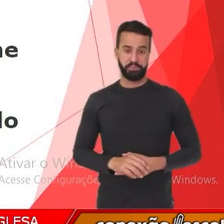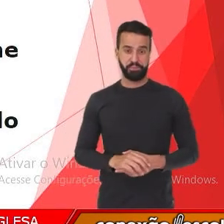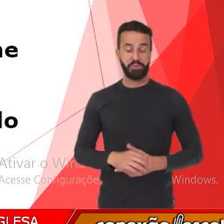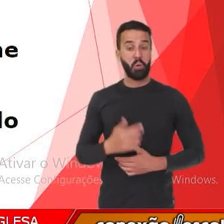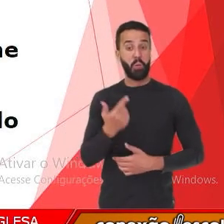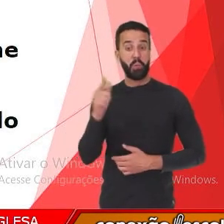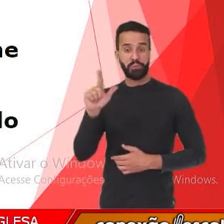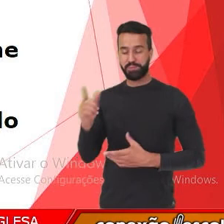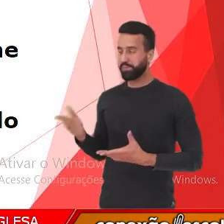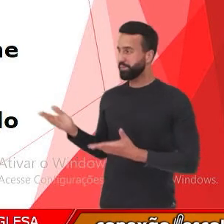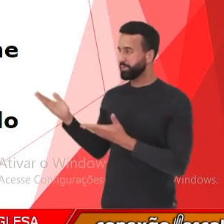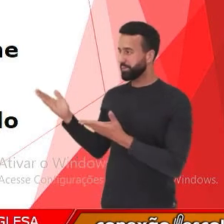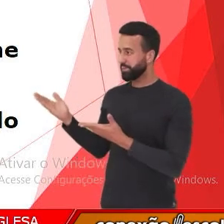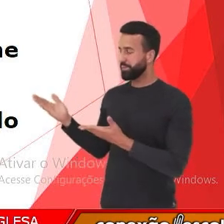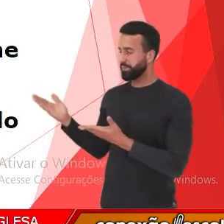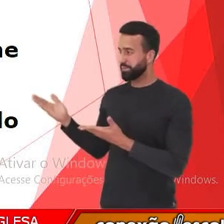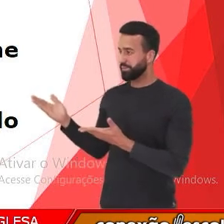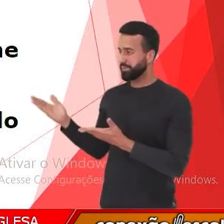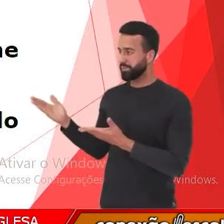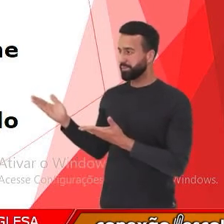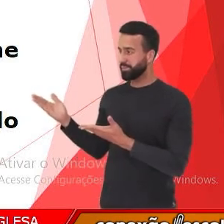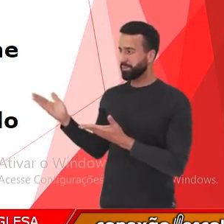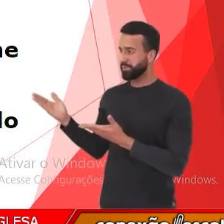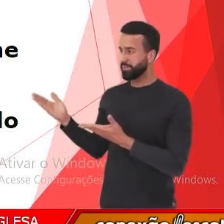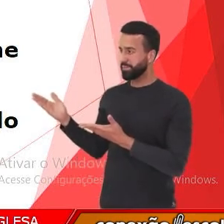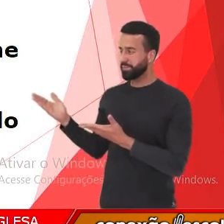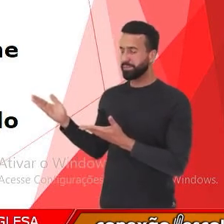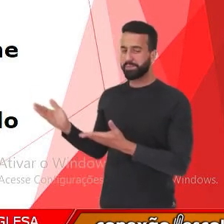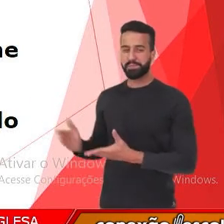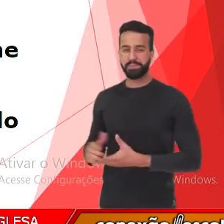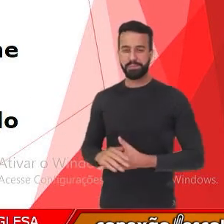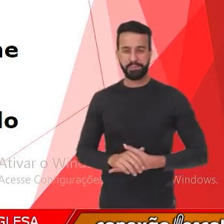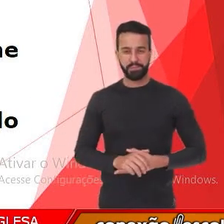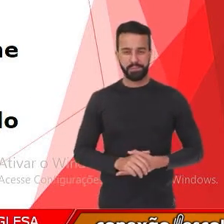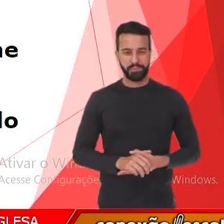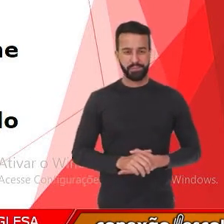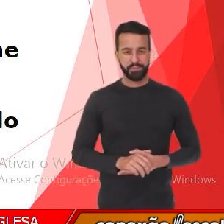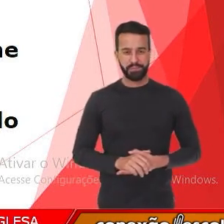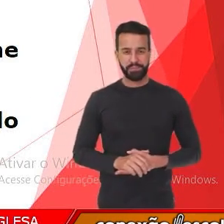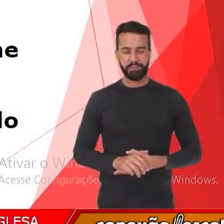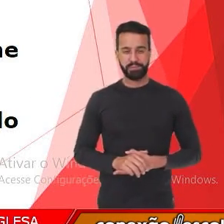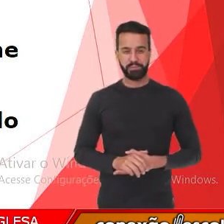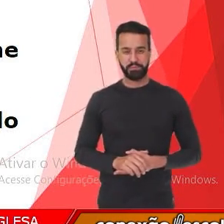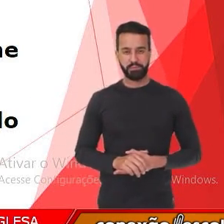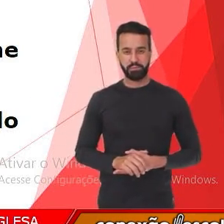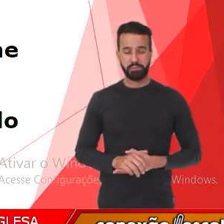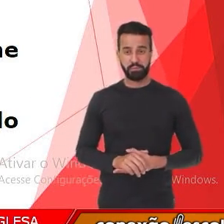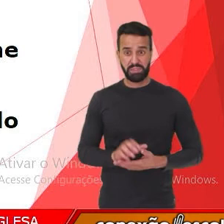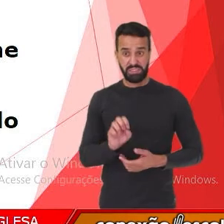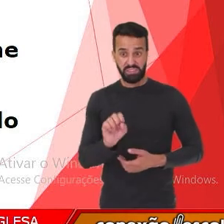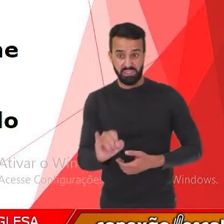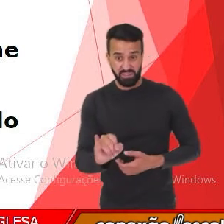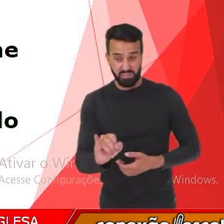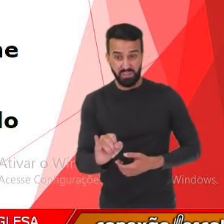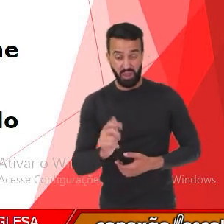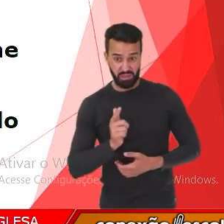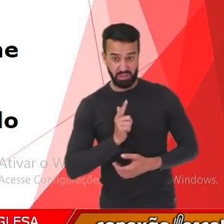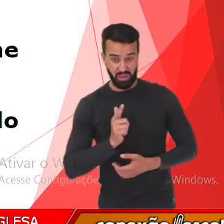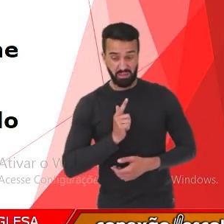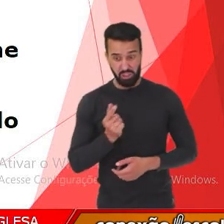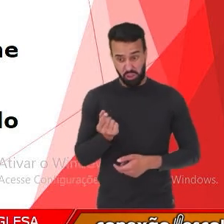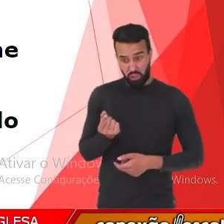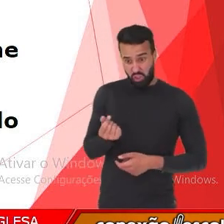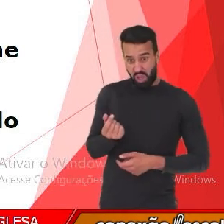aqui. If I had the money, I would travel around the world. Se eu tivesse